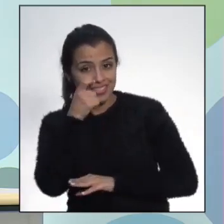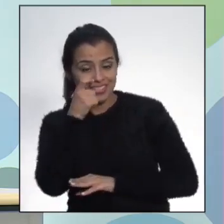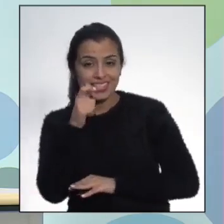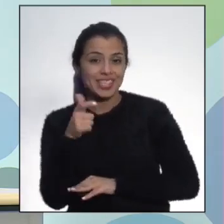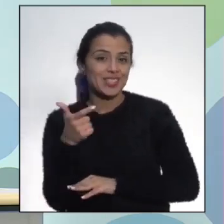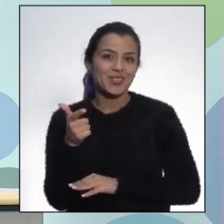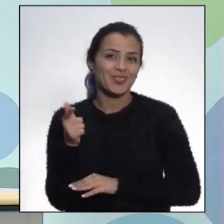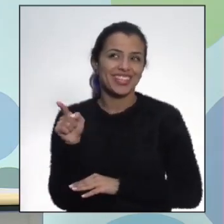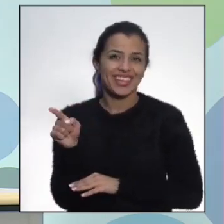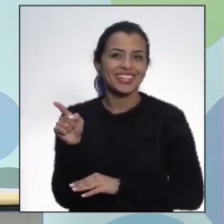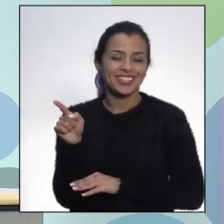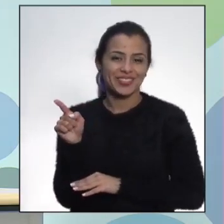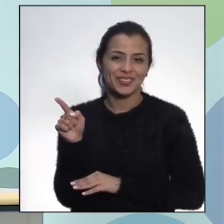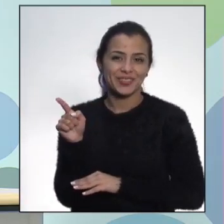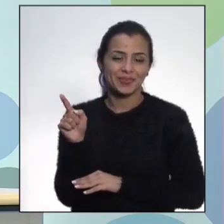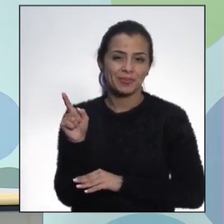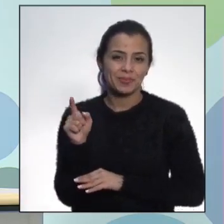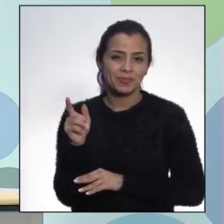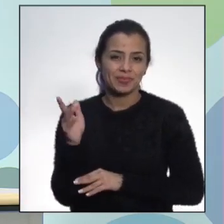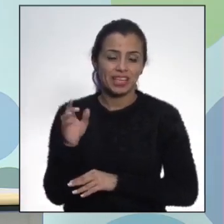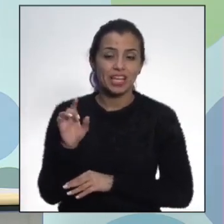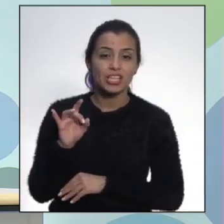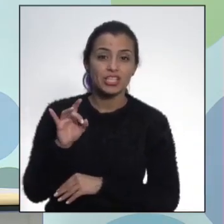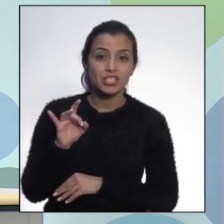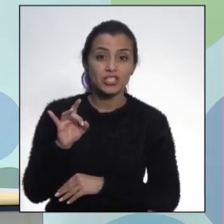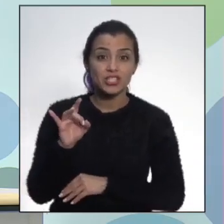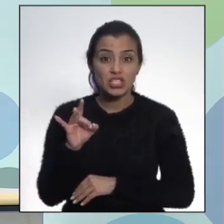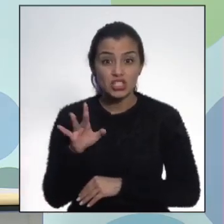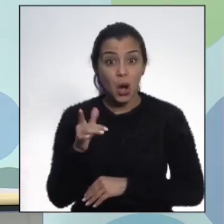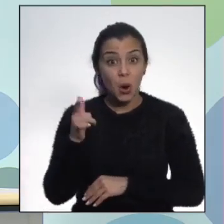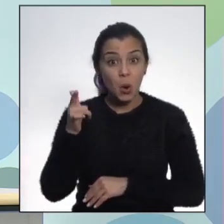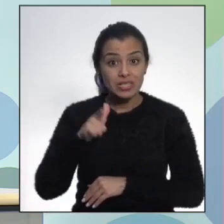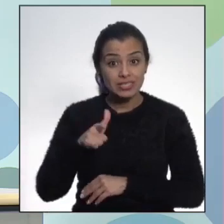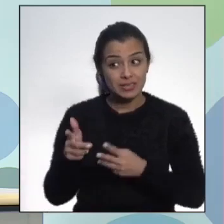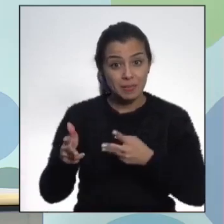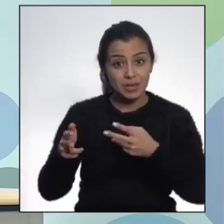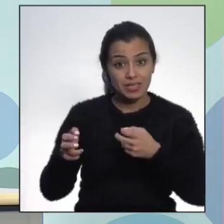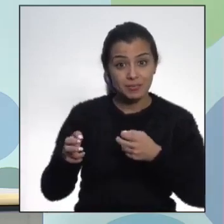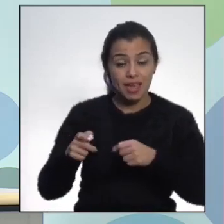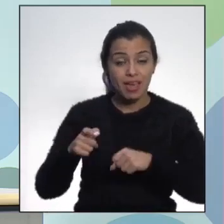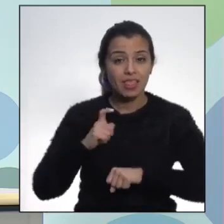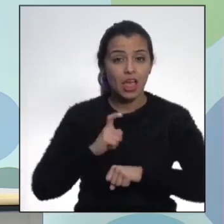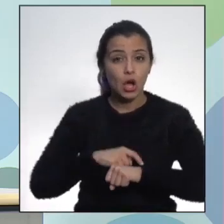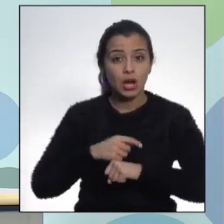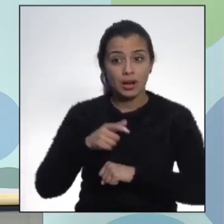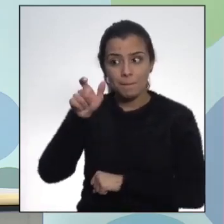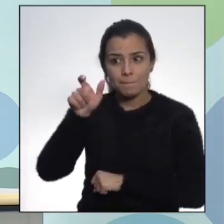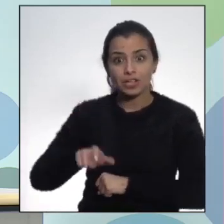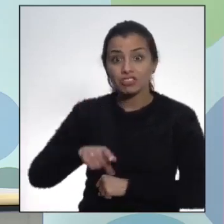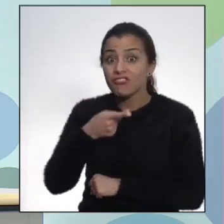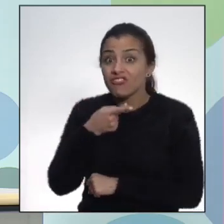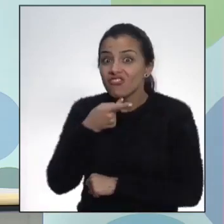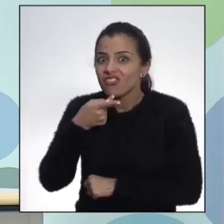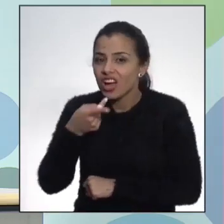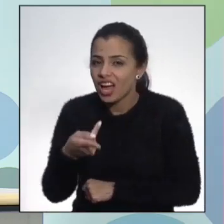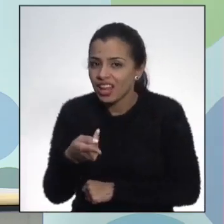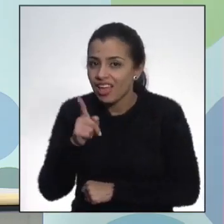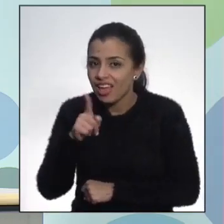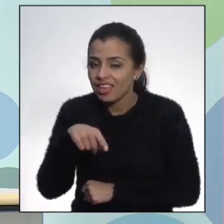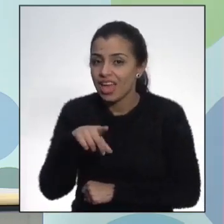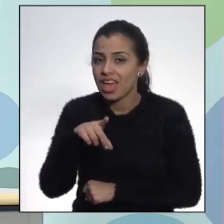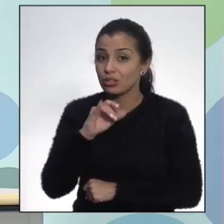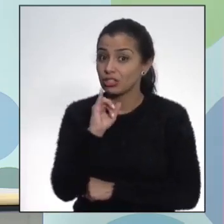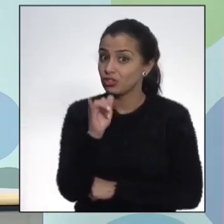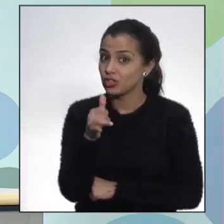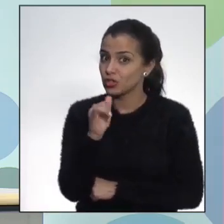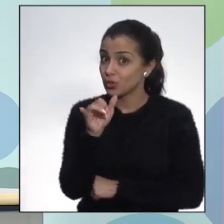noção disso. Aliás, tem noção a partir da fala. A fala que nós chamamos no começo da aula de discurso direto,